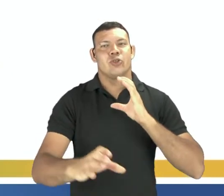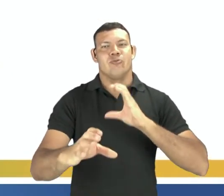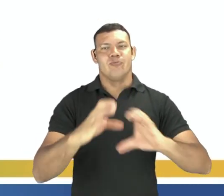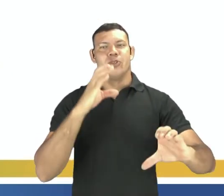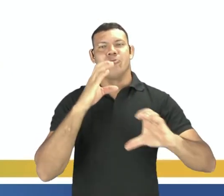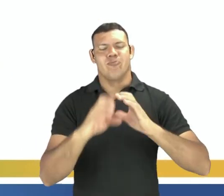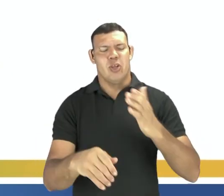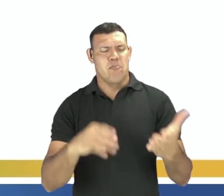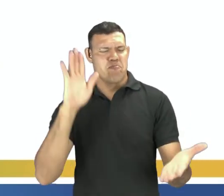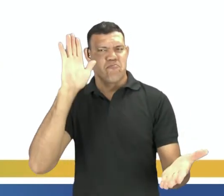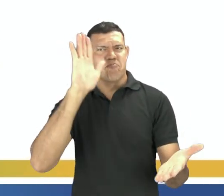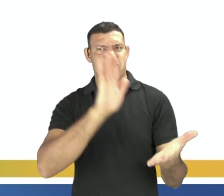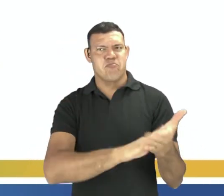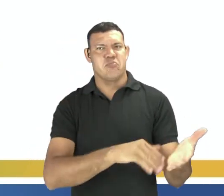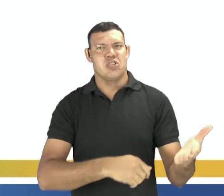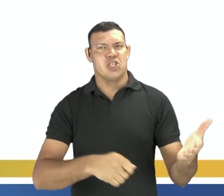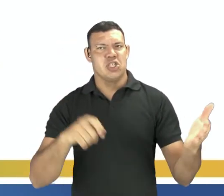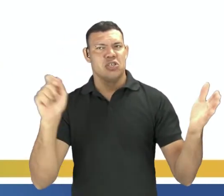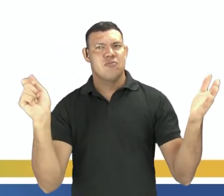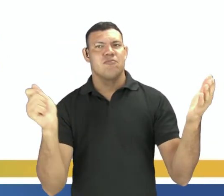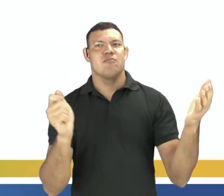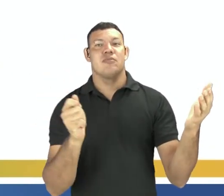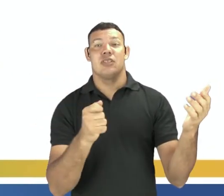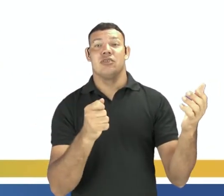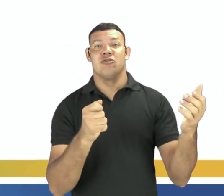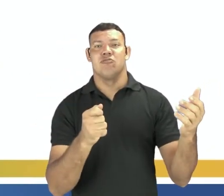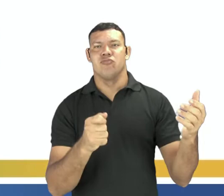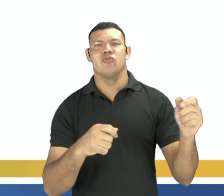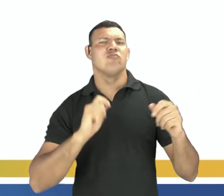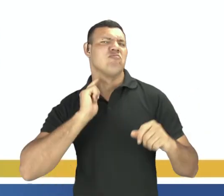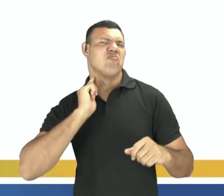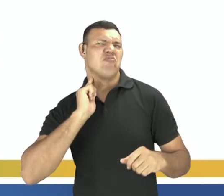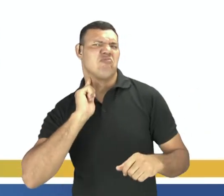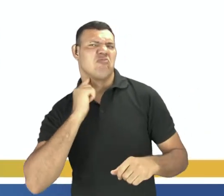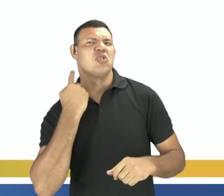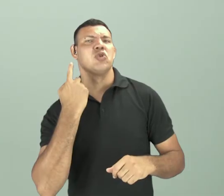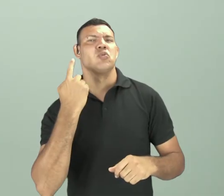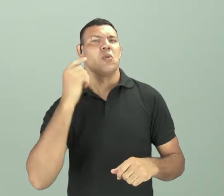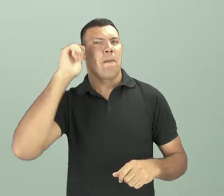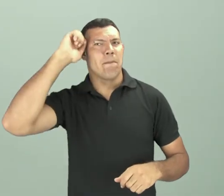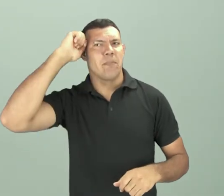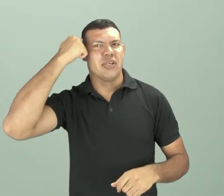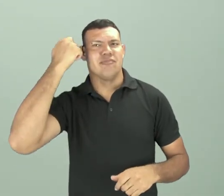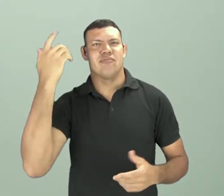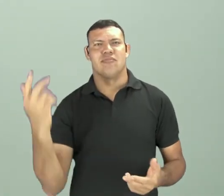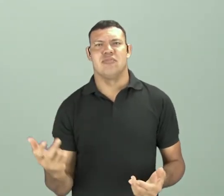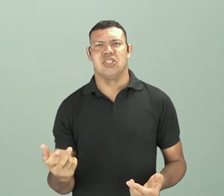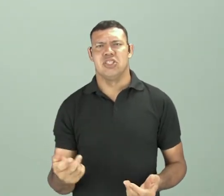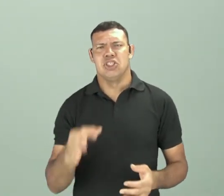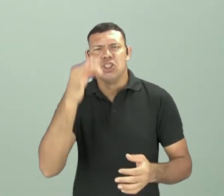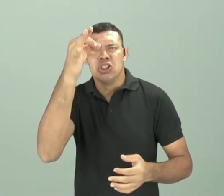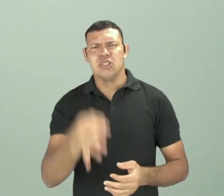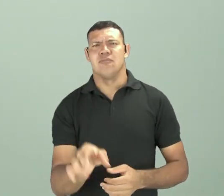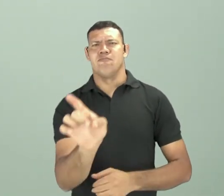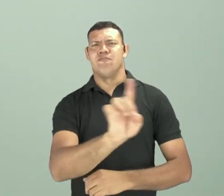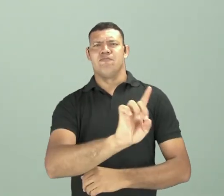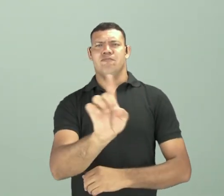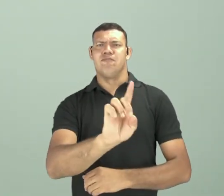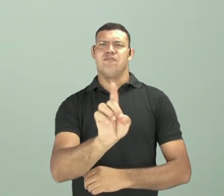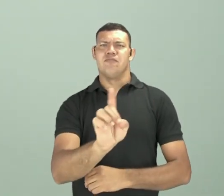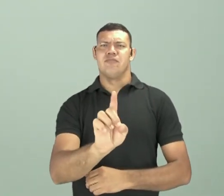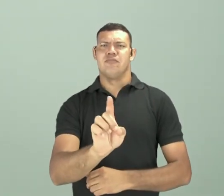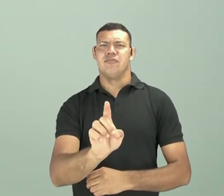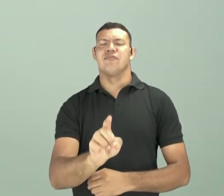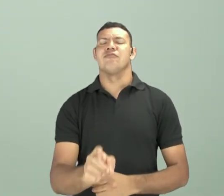bolo. E aí depois ela diz assim, essa indecência de negro igual. Ou seja, ela não achava correto, ela não achava